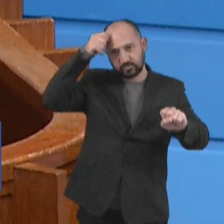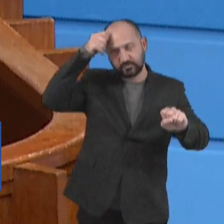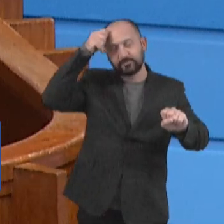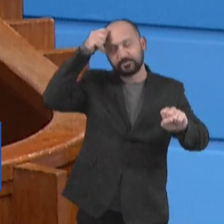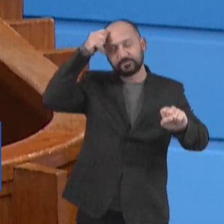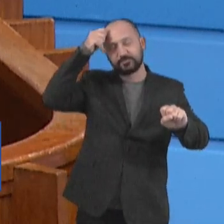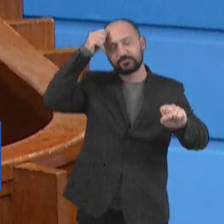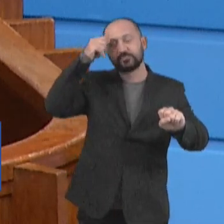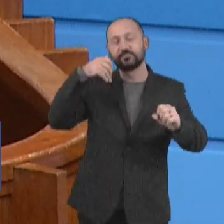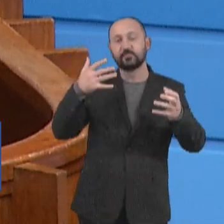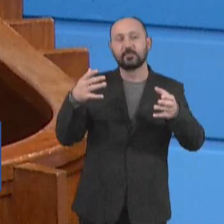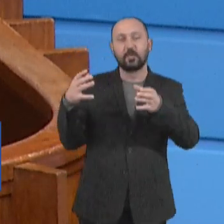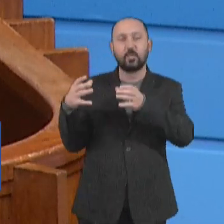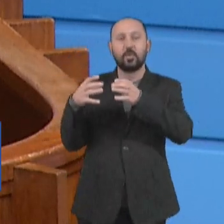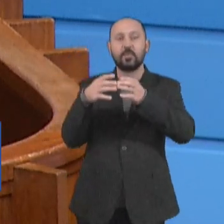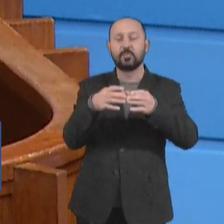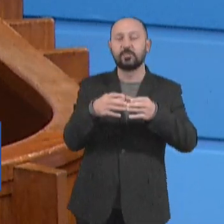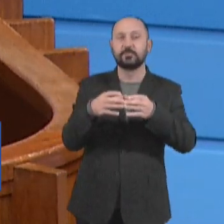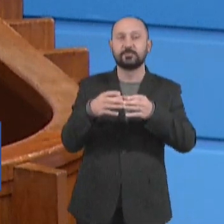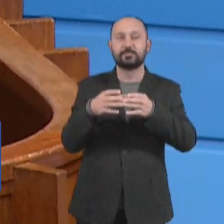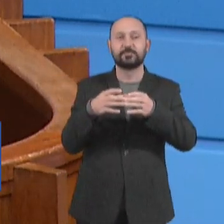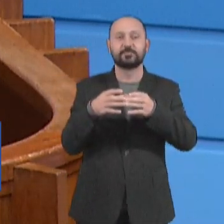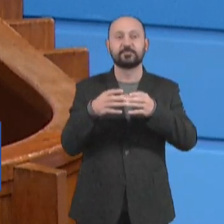né? Então, veio um grupo